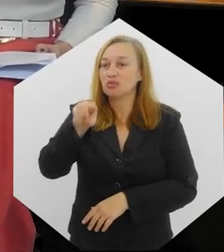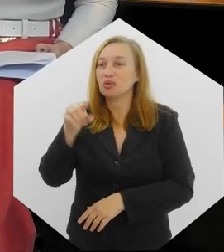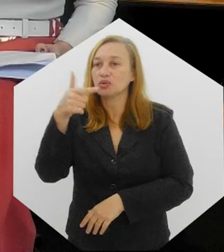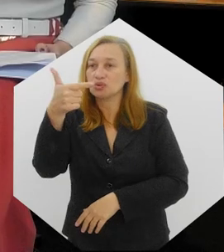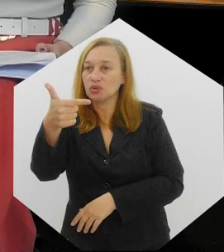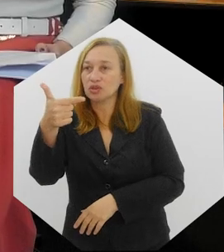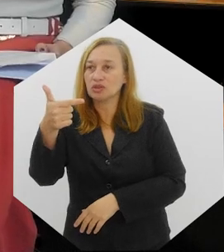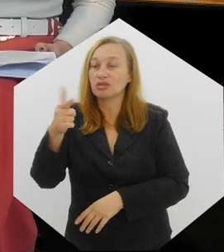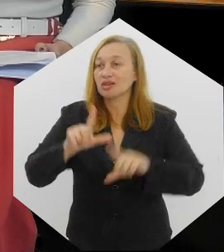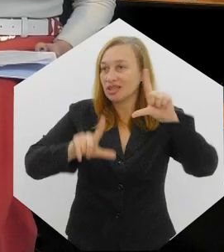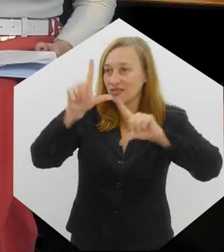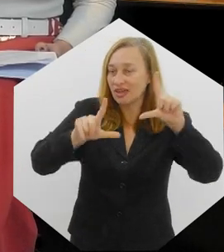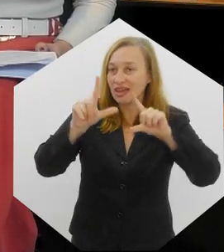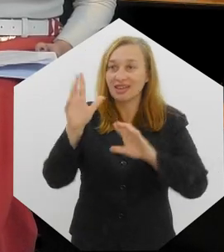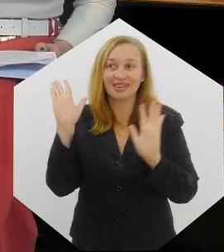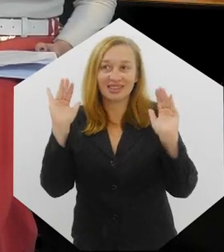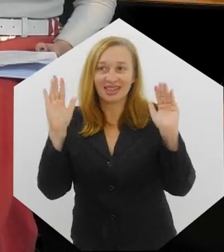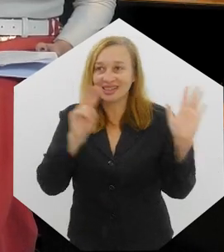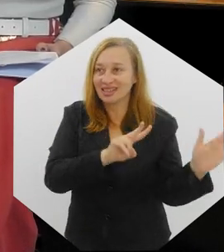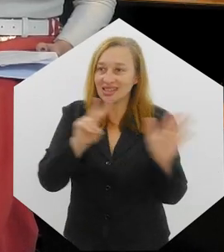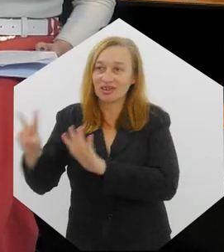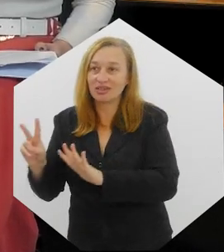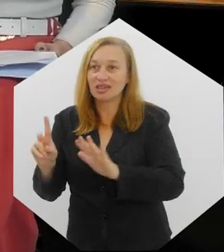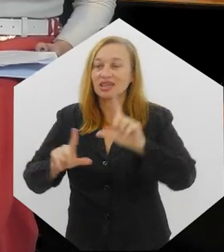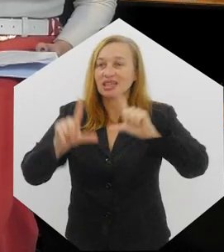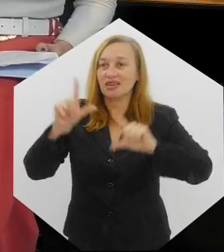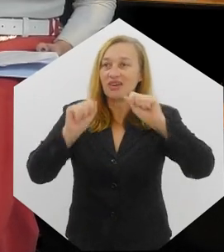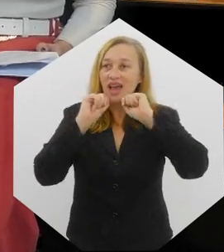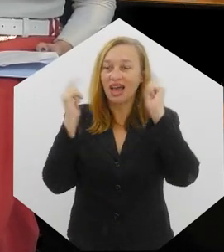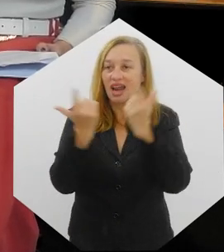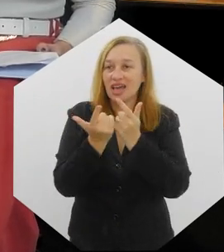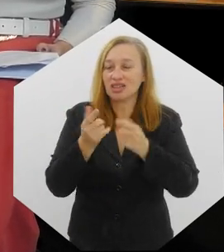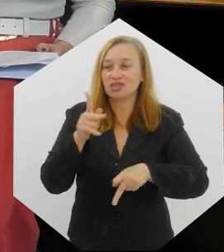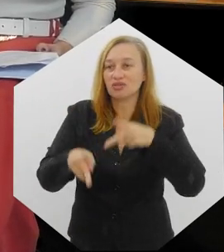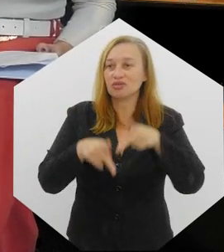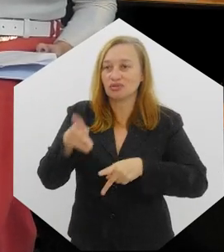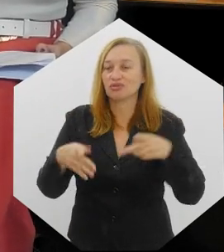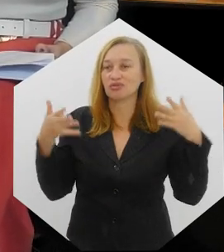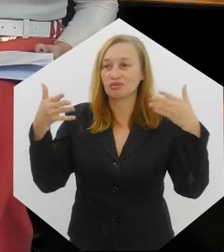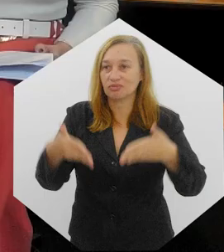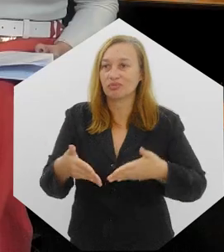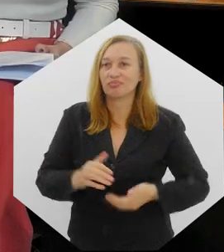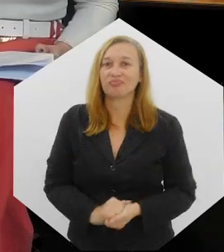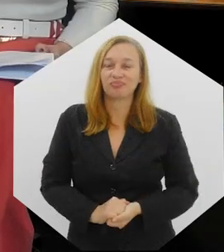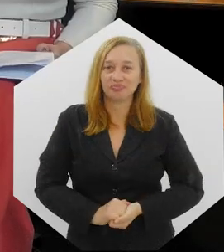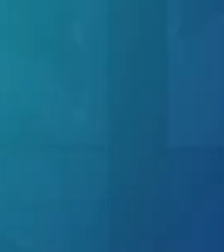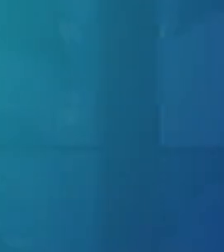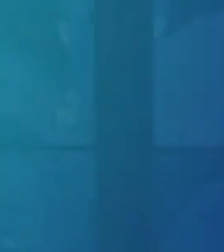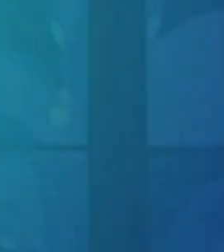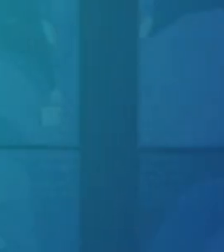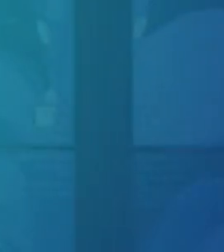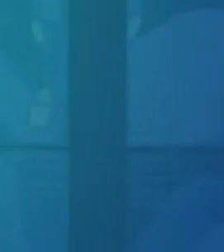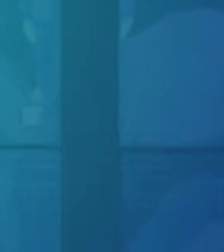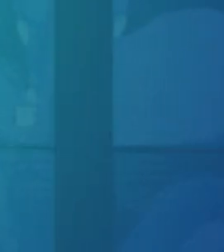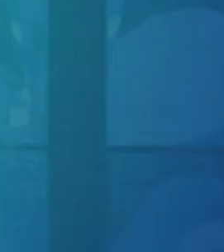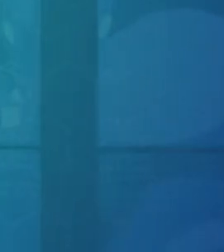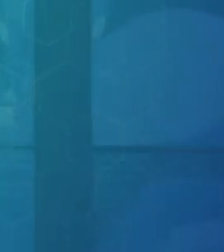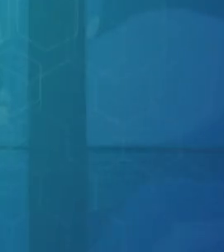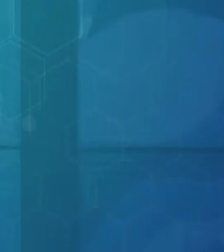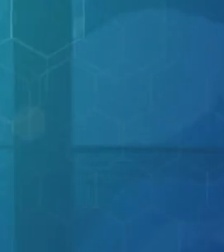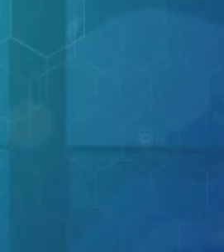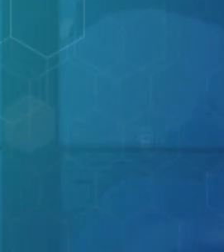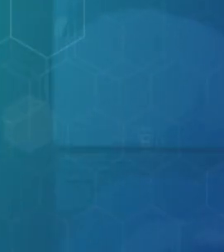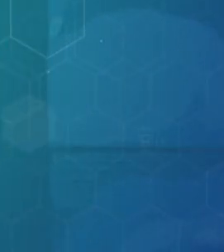Lembrando que estamos no canal digital 10.2 na sua TV aberta. Até semana que vem, TV Alerj, o canal do povo.